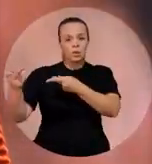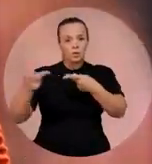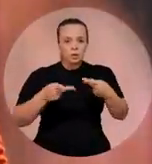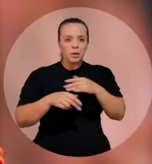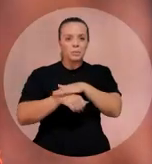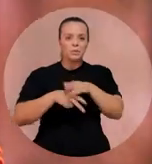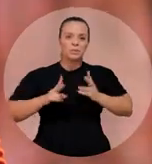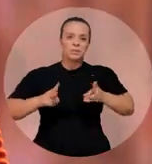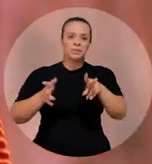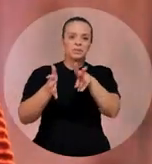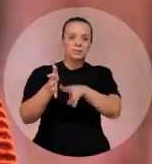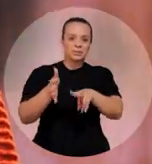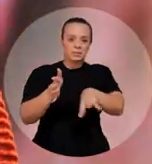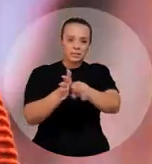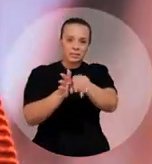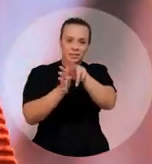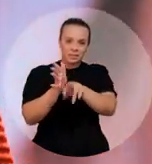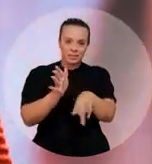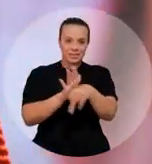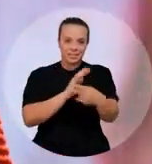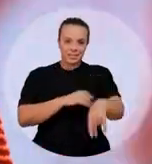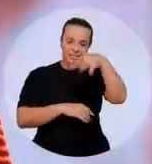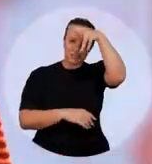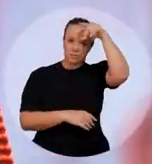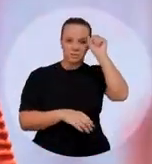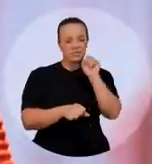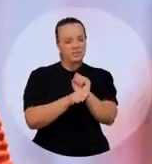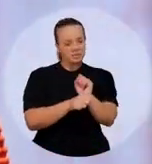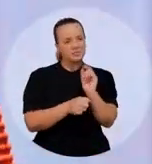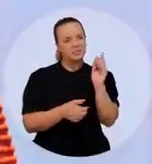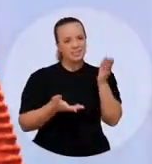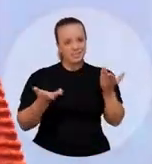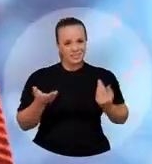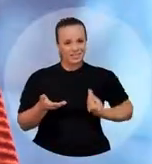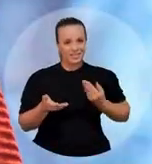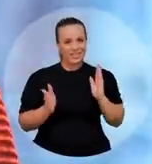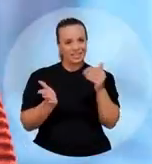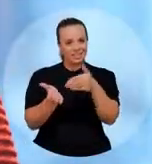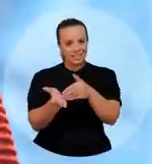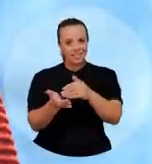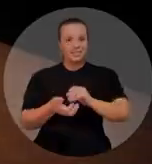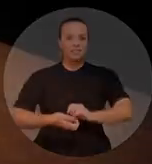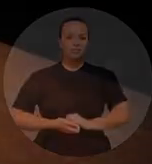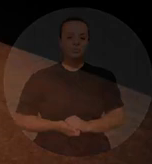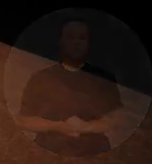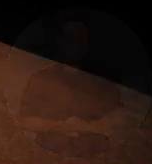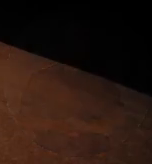continuar conversando sobre o audiovisual produzido em Mato Grosso. Eu te espero aqui, até lá!